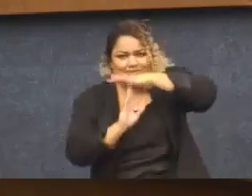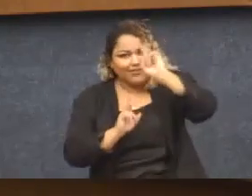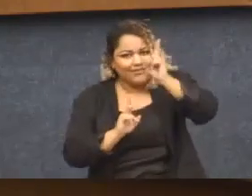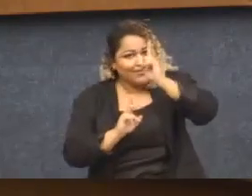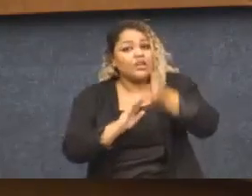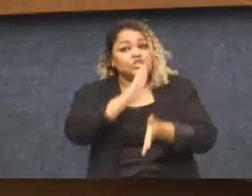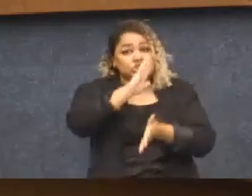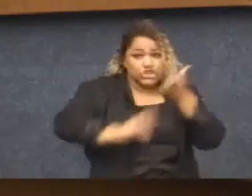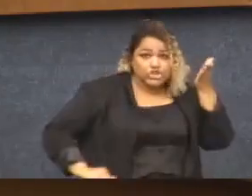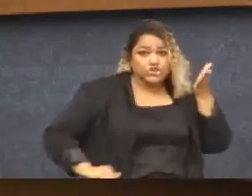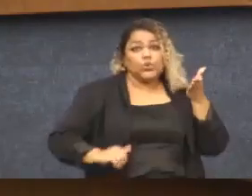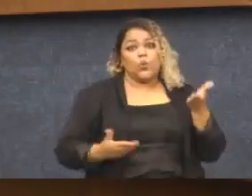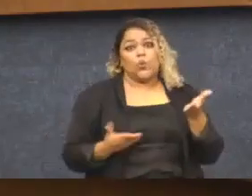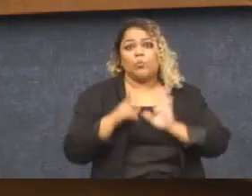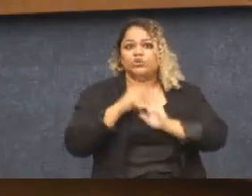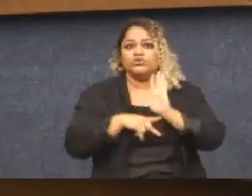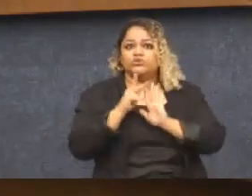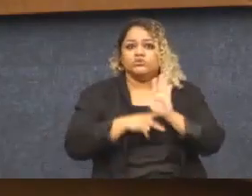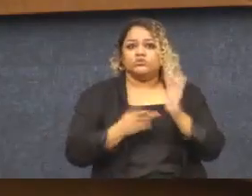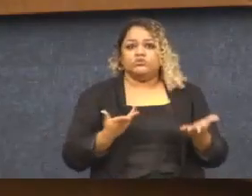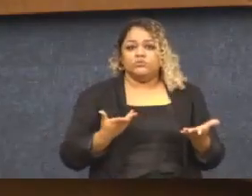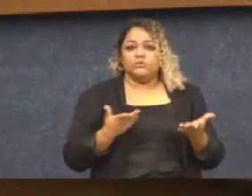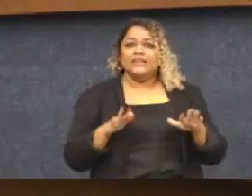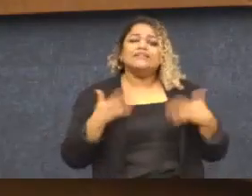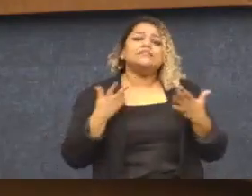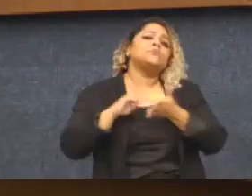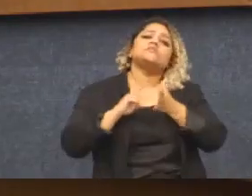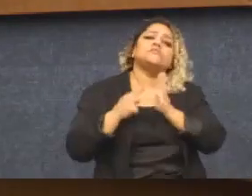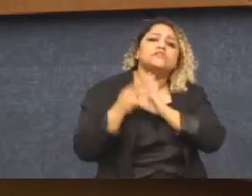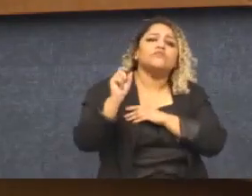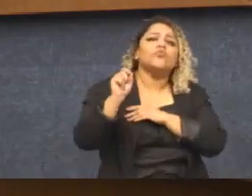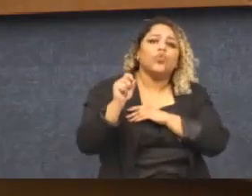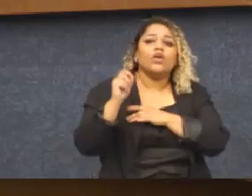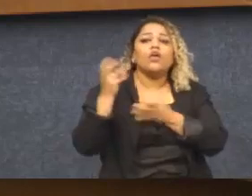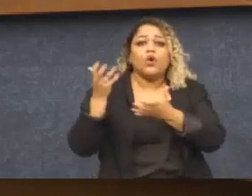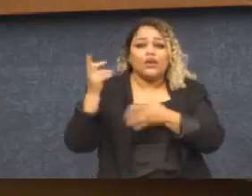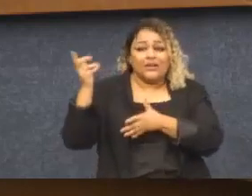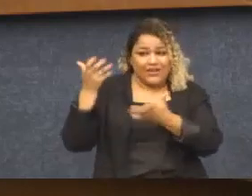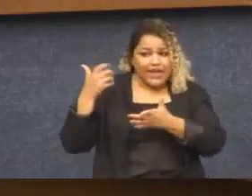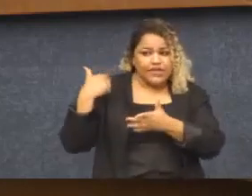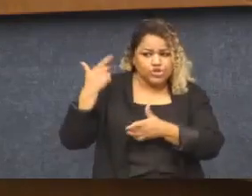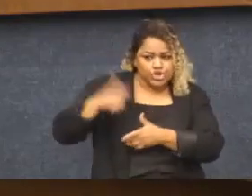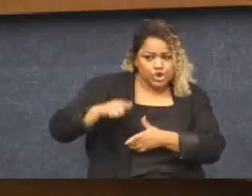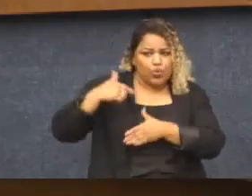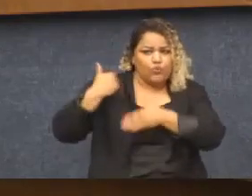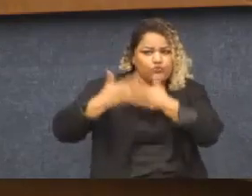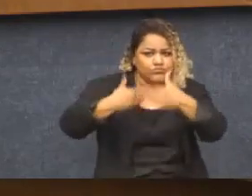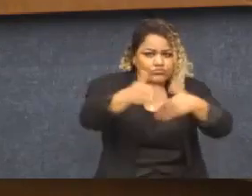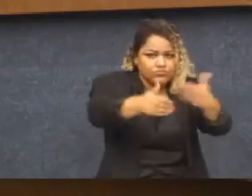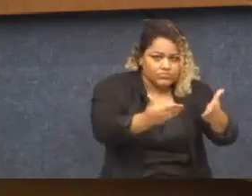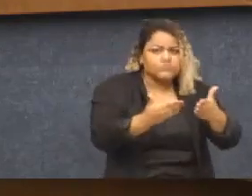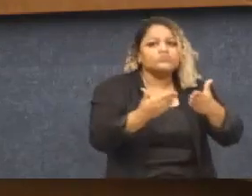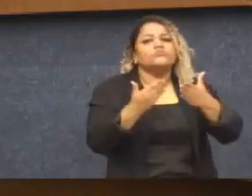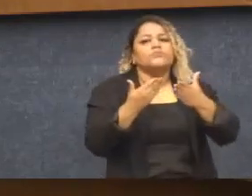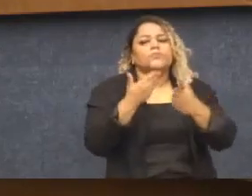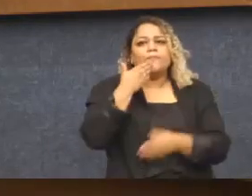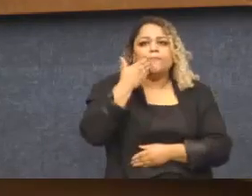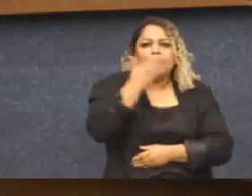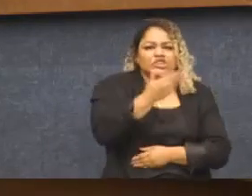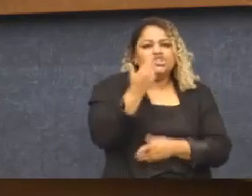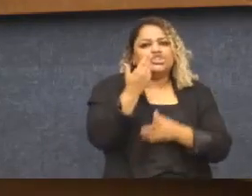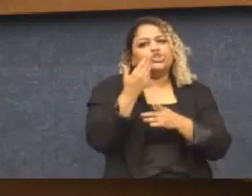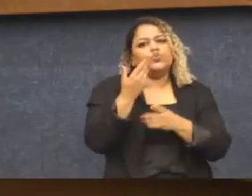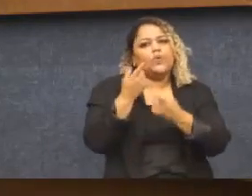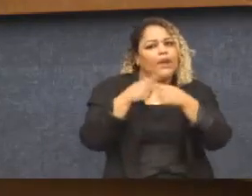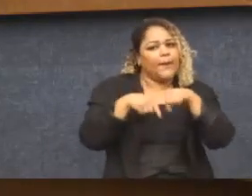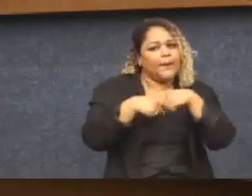retirou o projeto. Significa que, se ele quiser dar andamento novamente a um processo de pedido de